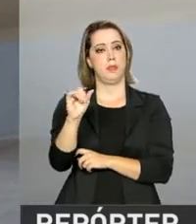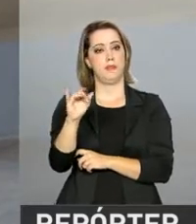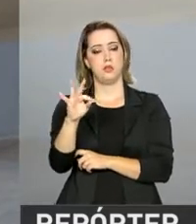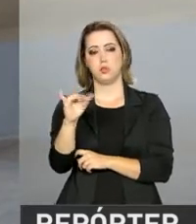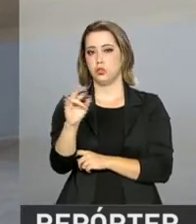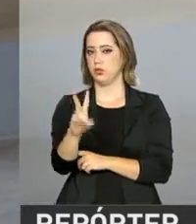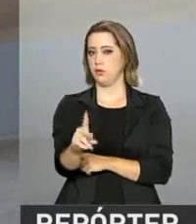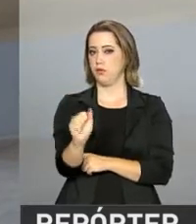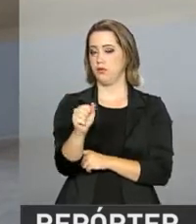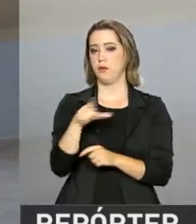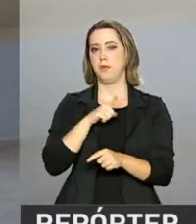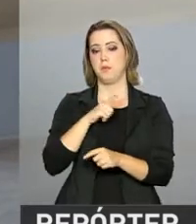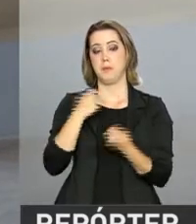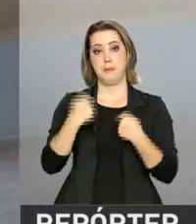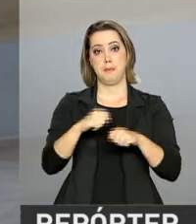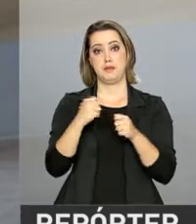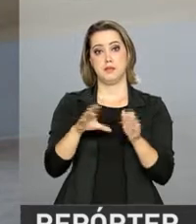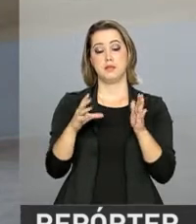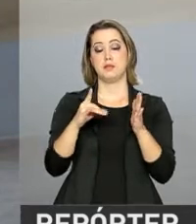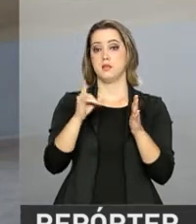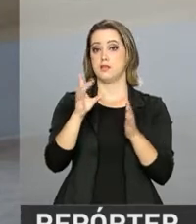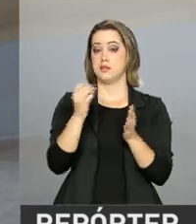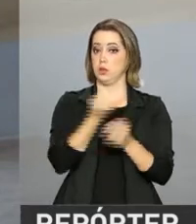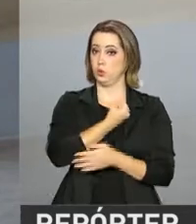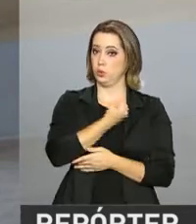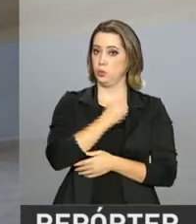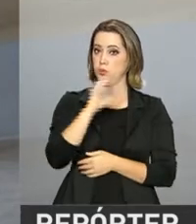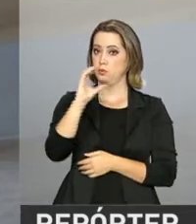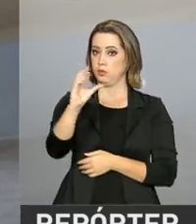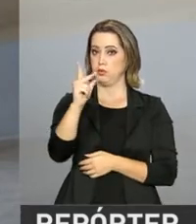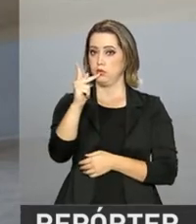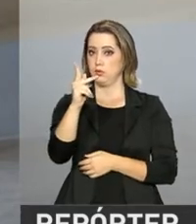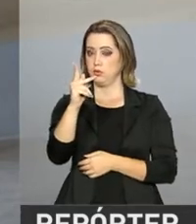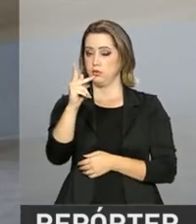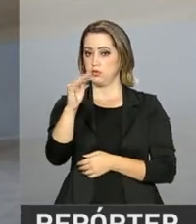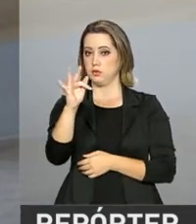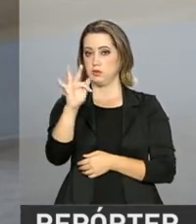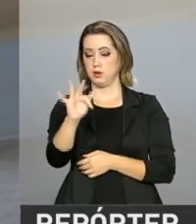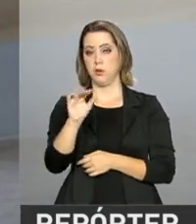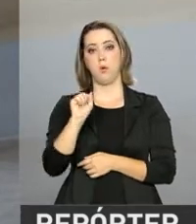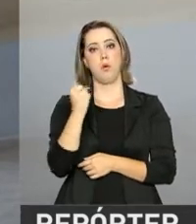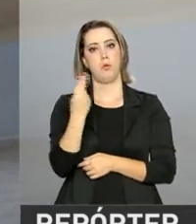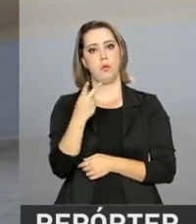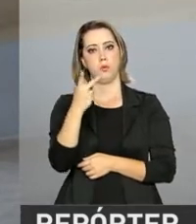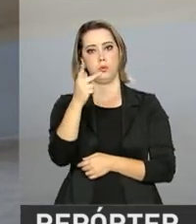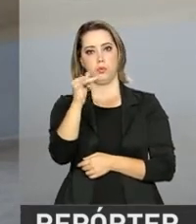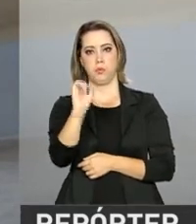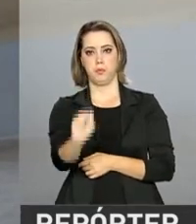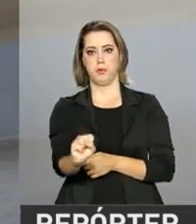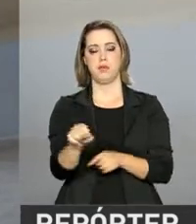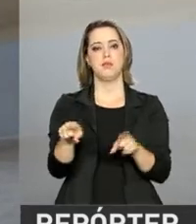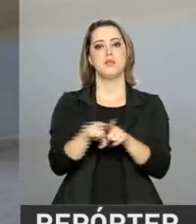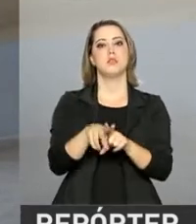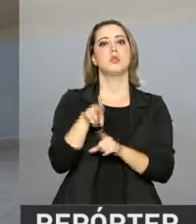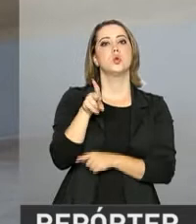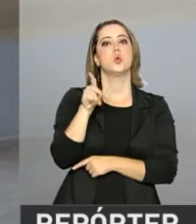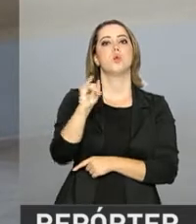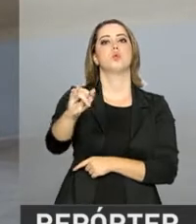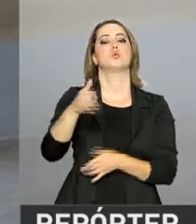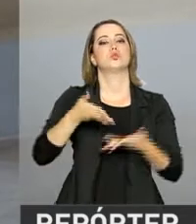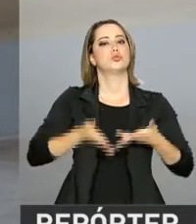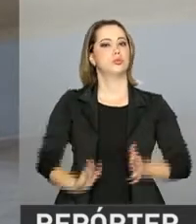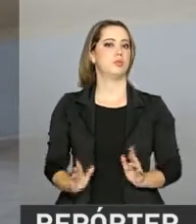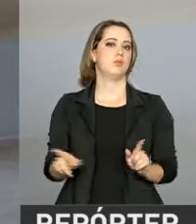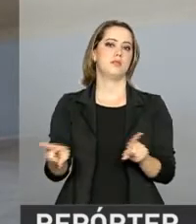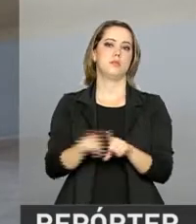pis pasep que aquele número vinculado à carteira de trabalho ea data de aniversário fazer ali a consulta